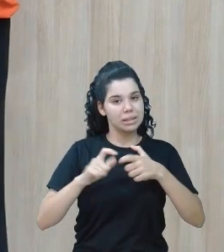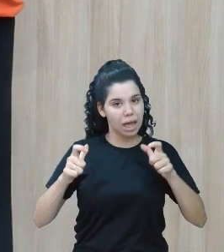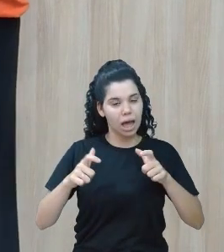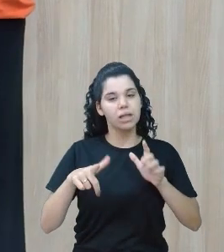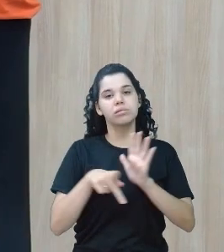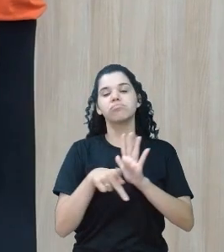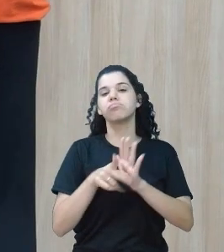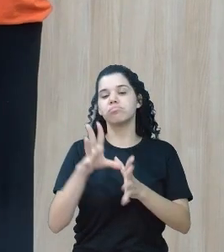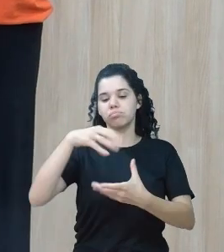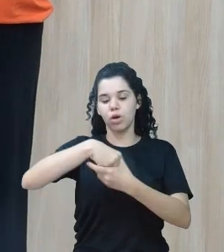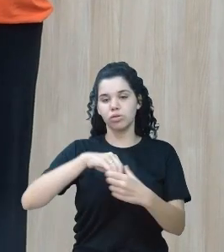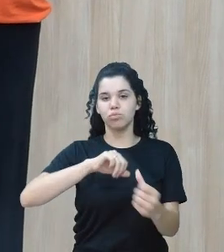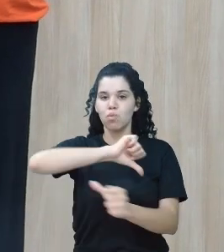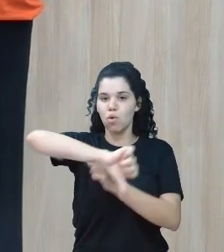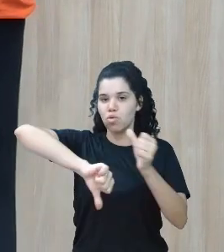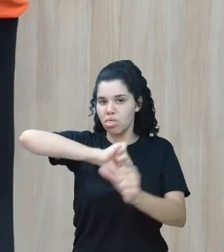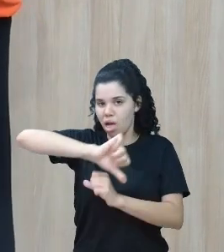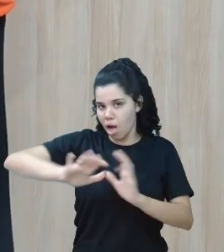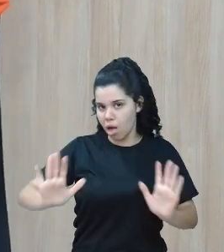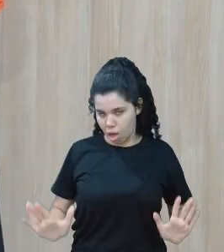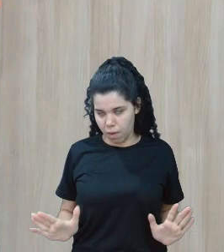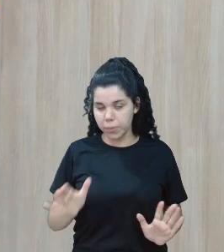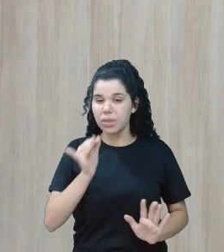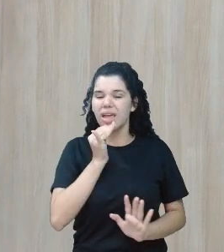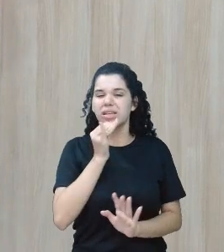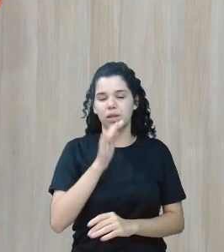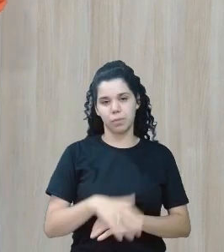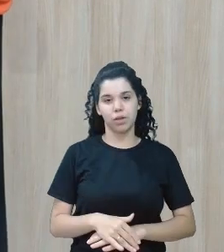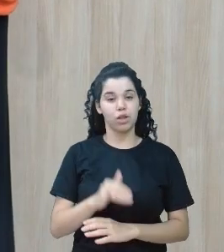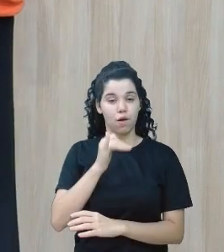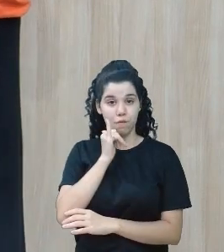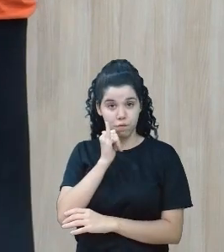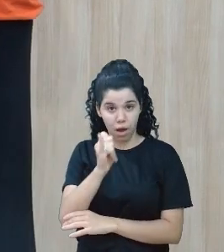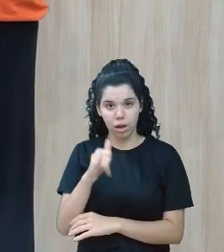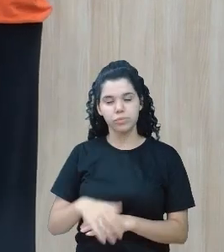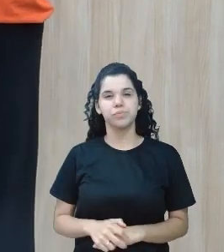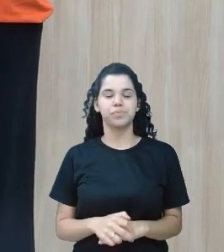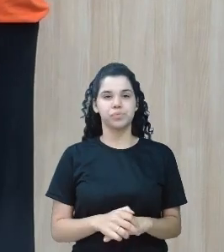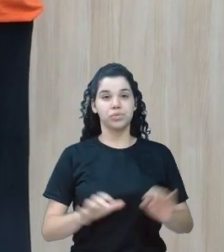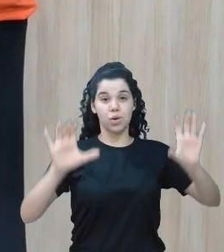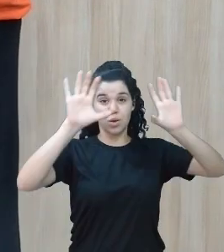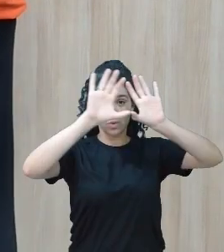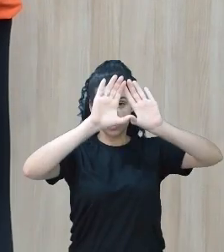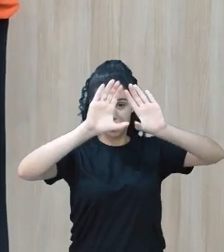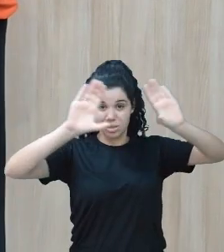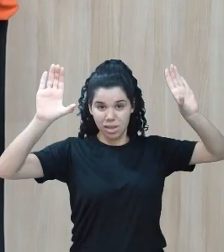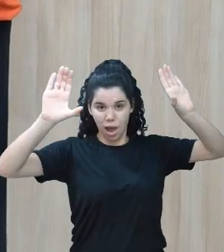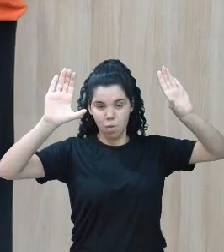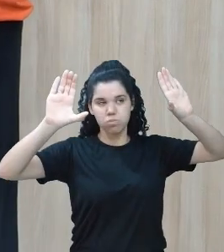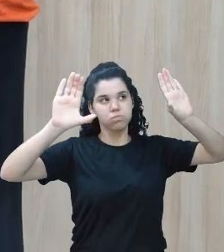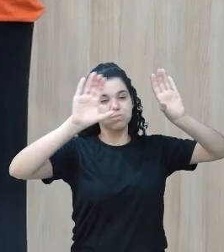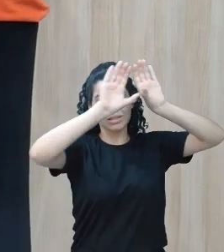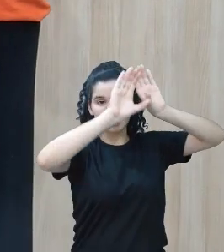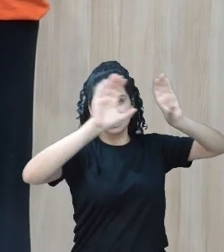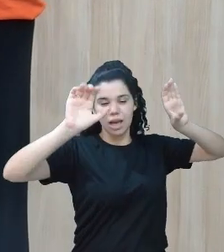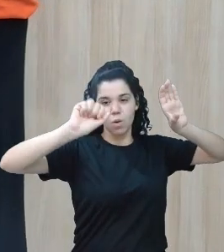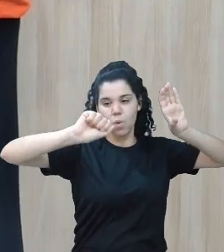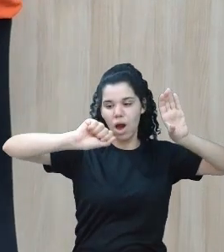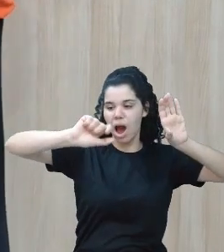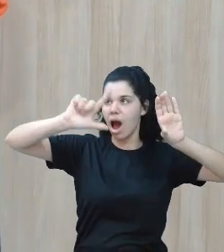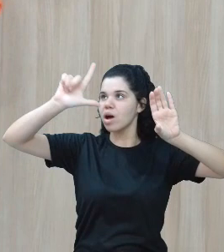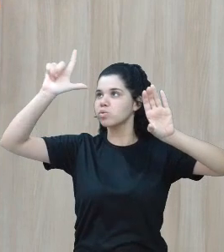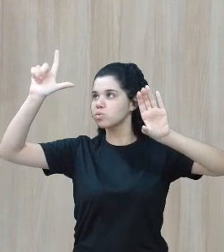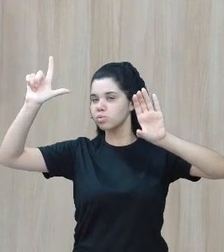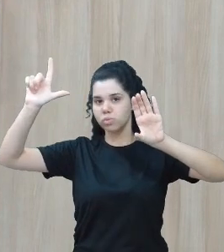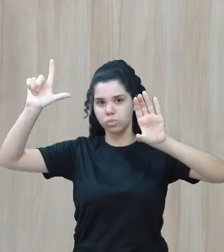ocupam, mudar. Então, por exemplo, se eu digo, o céu é azul, a palavra